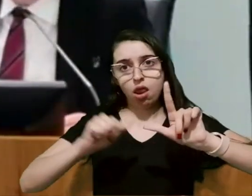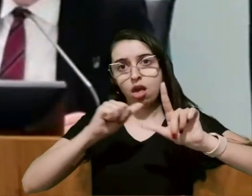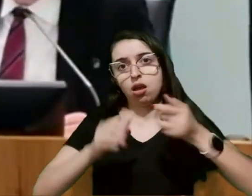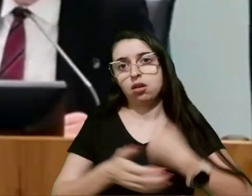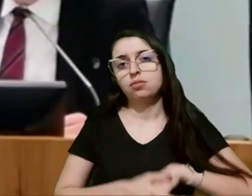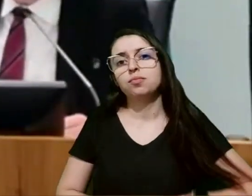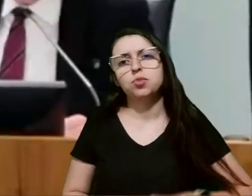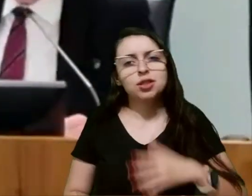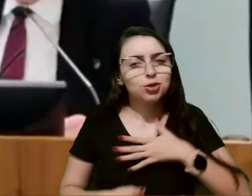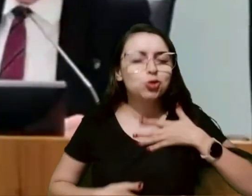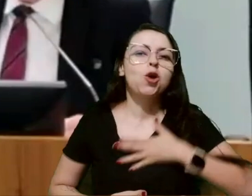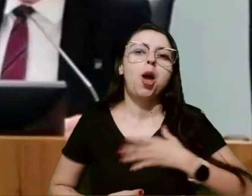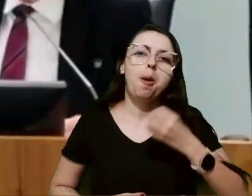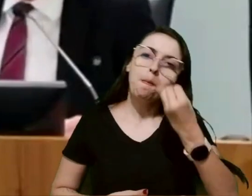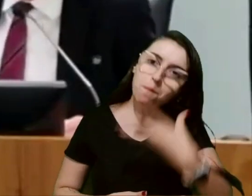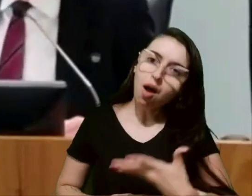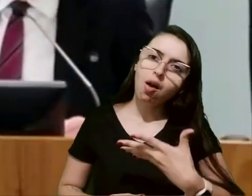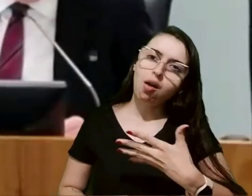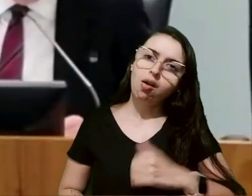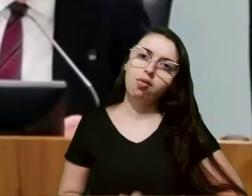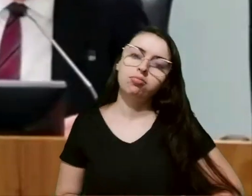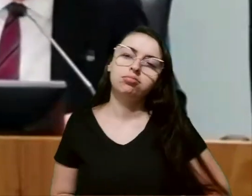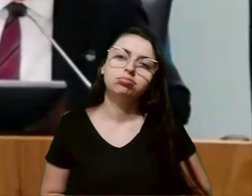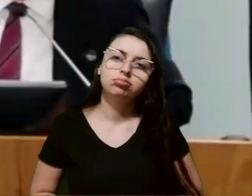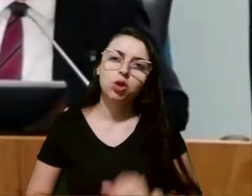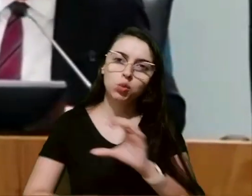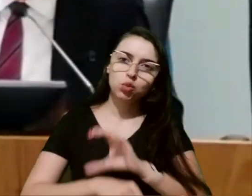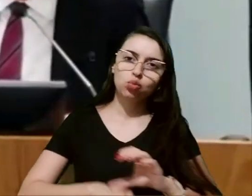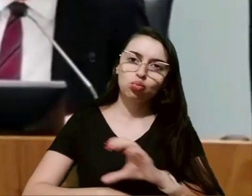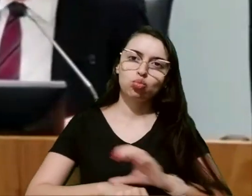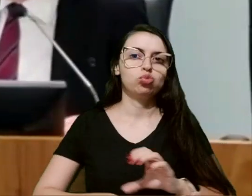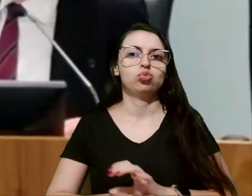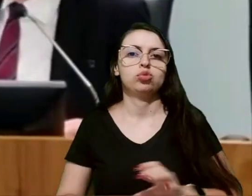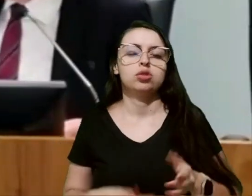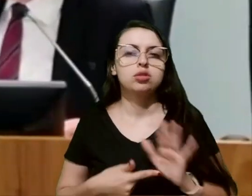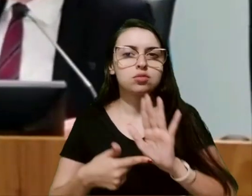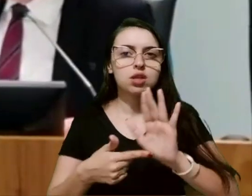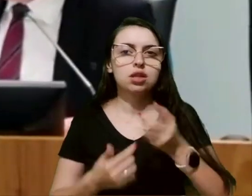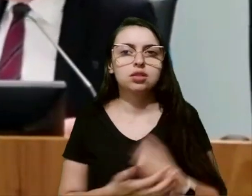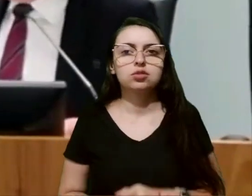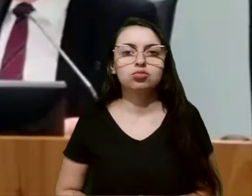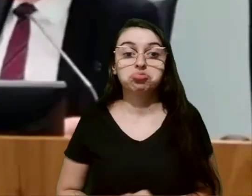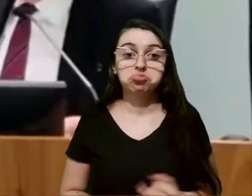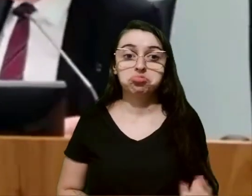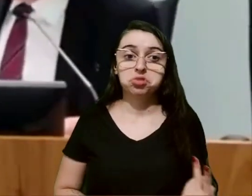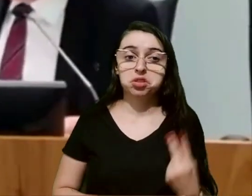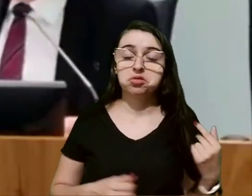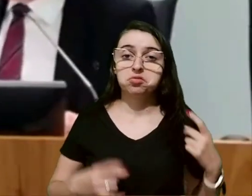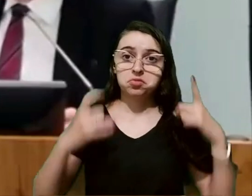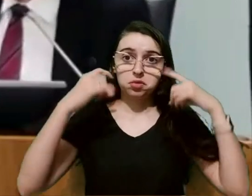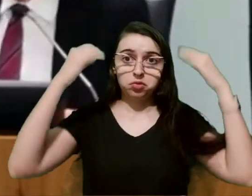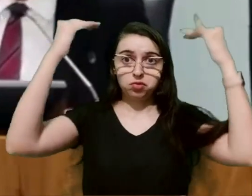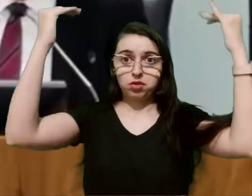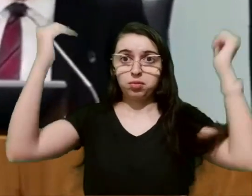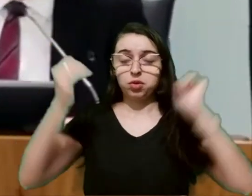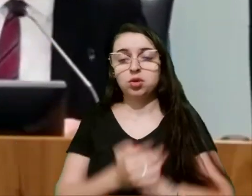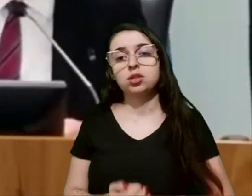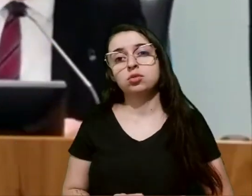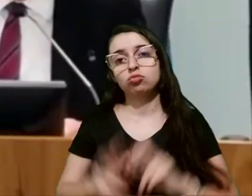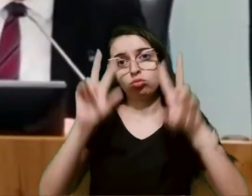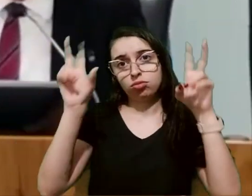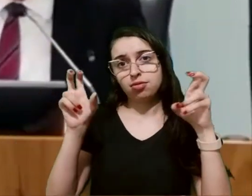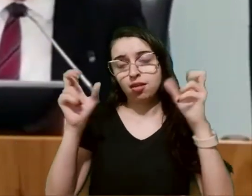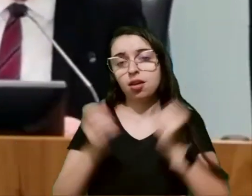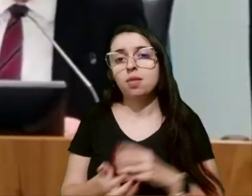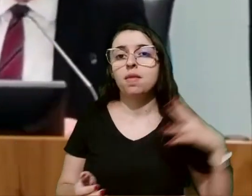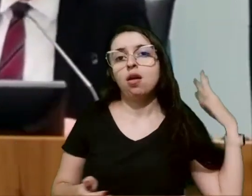bastante satisfatório, bastante bom para os cursos que nós temos feito. Então, o sucesso da palestra, do